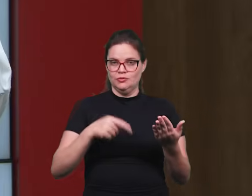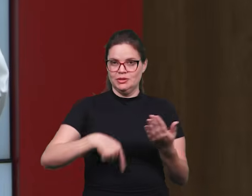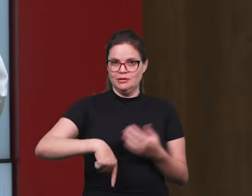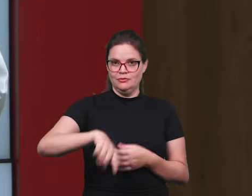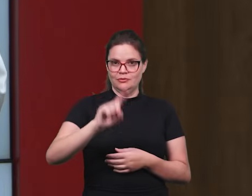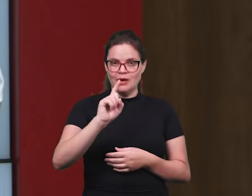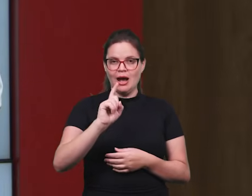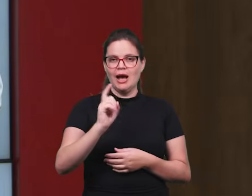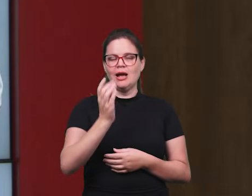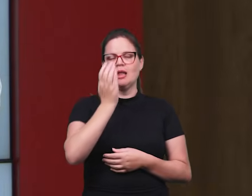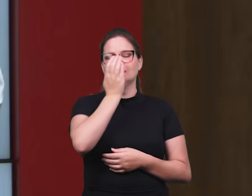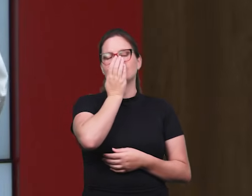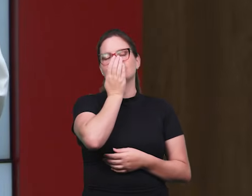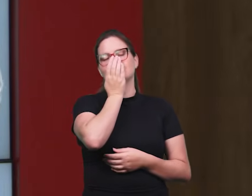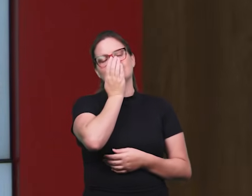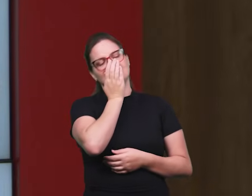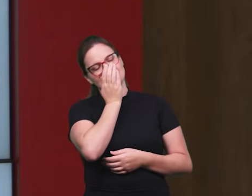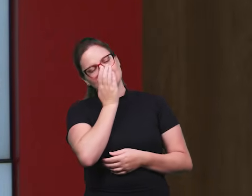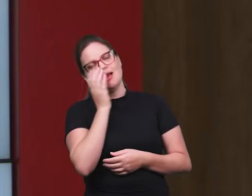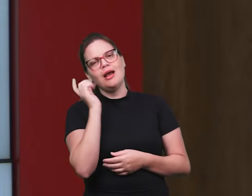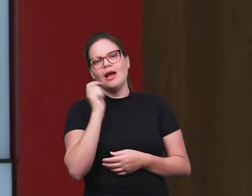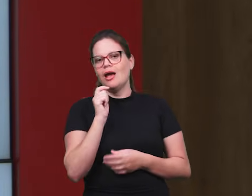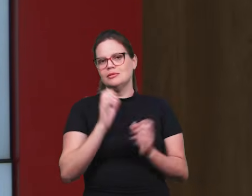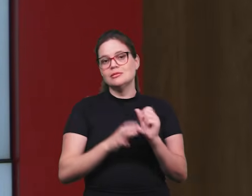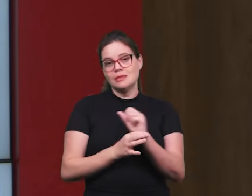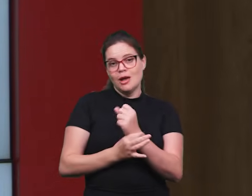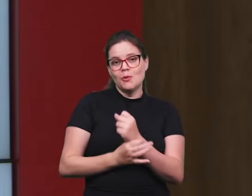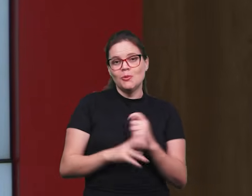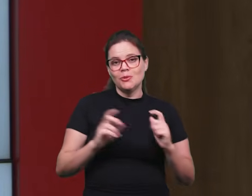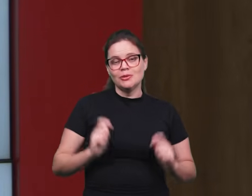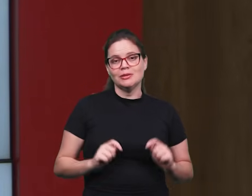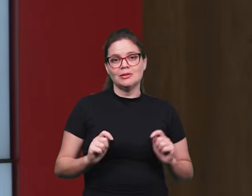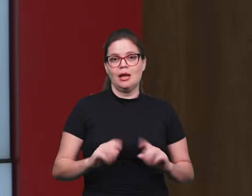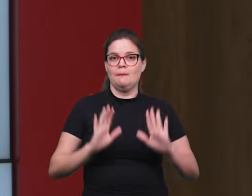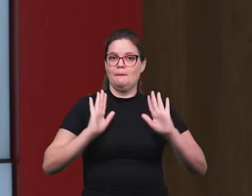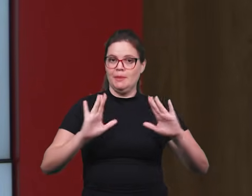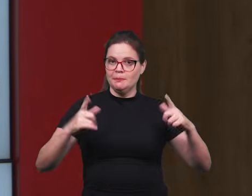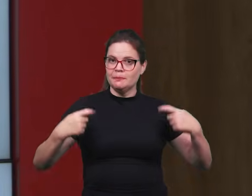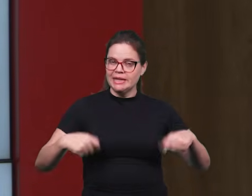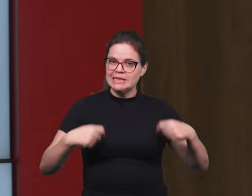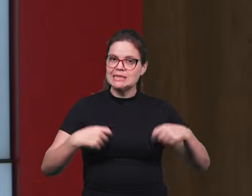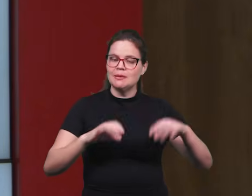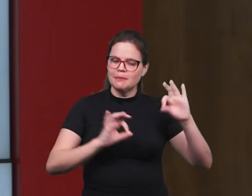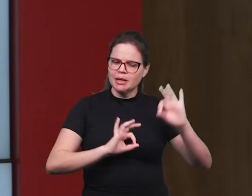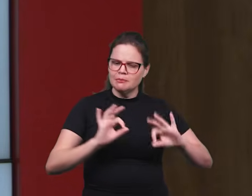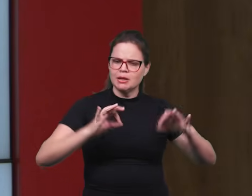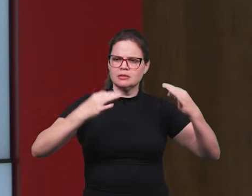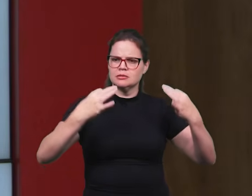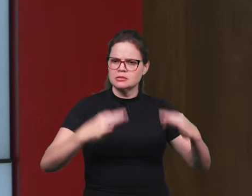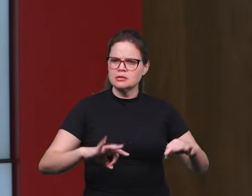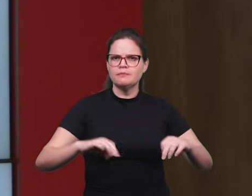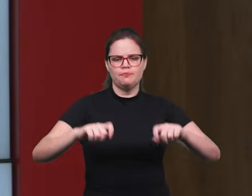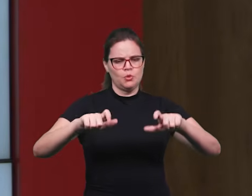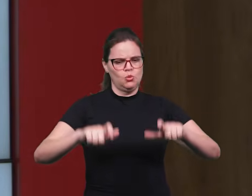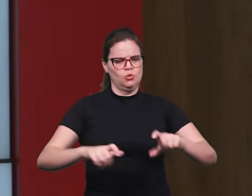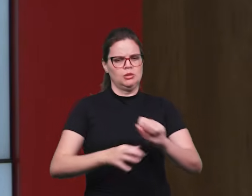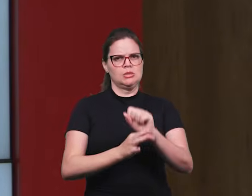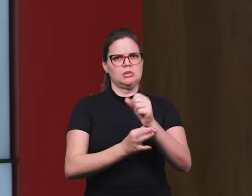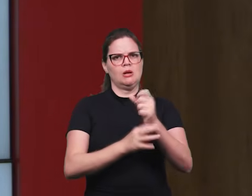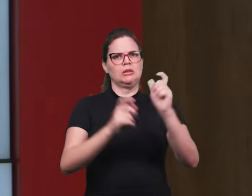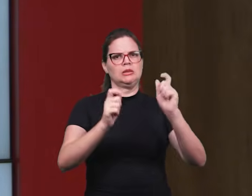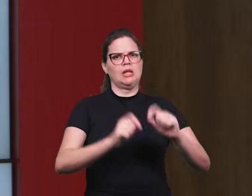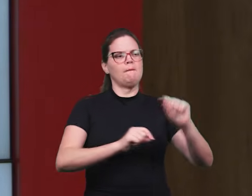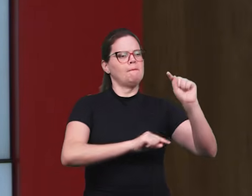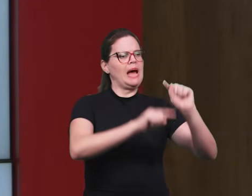uma anestesia é muito seguro, desde que tenha as condições ideais, o local tem que ser um local seguro, onde tenha